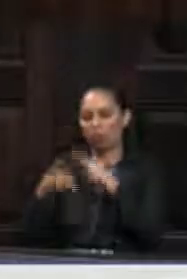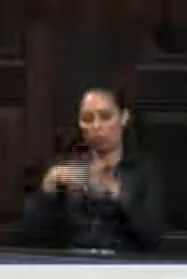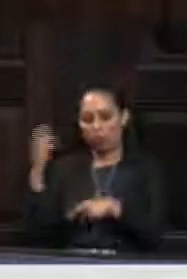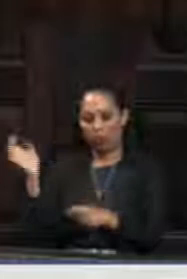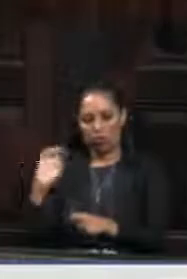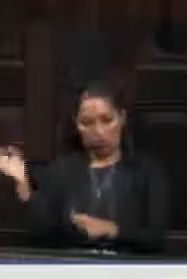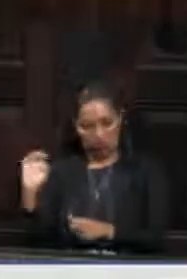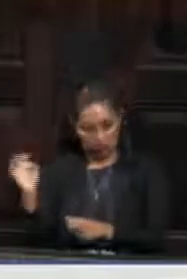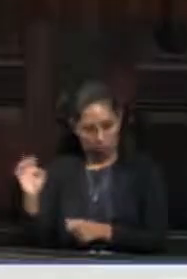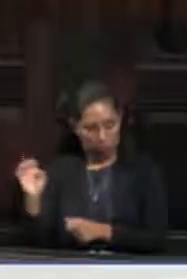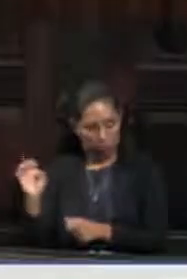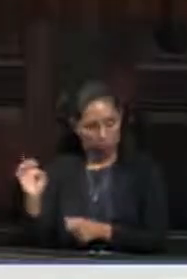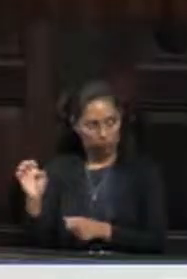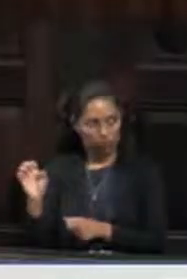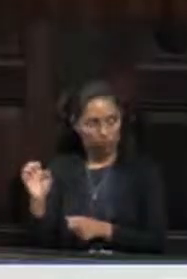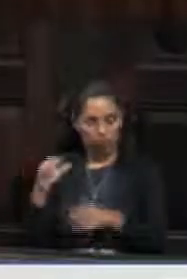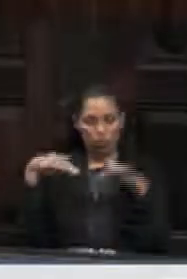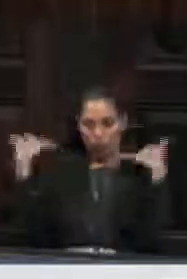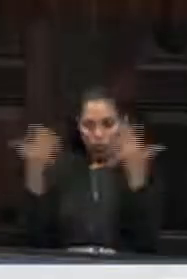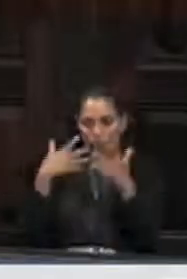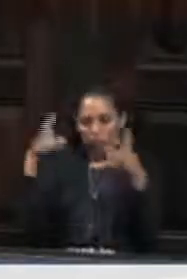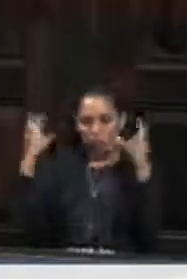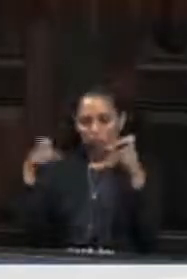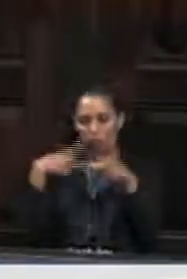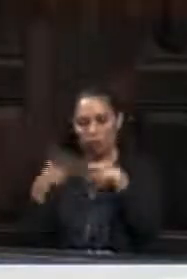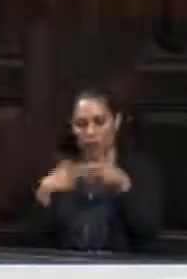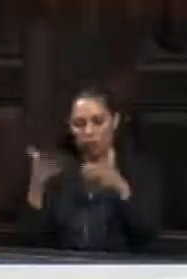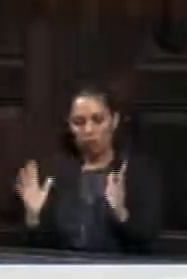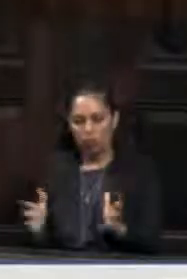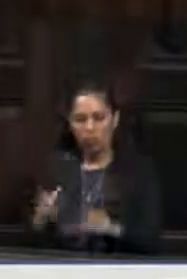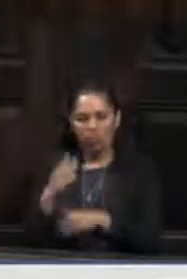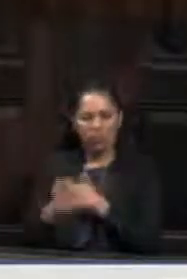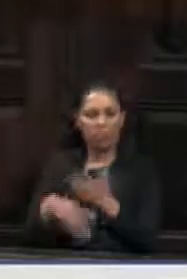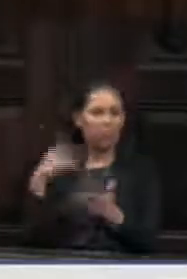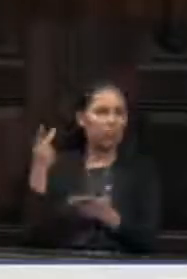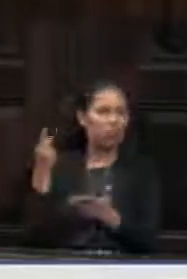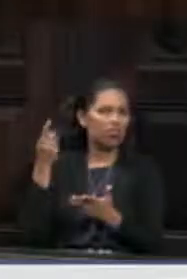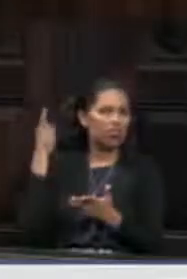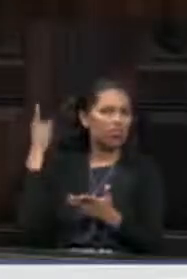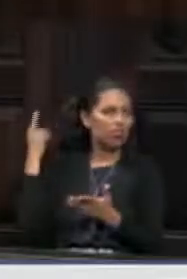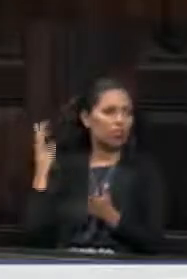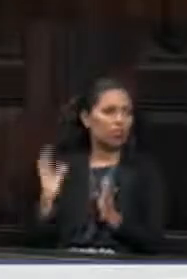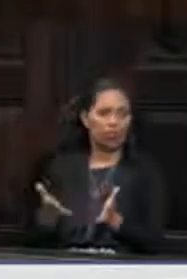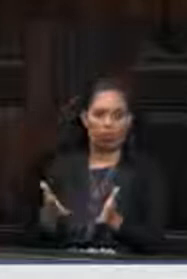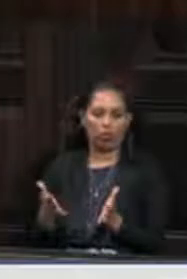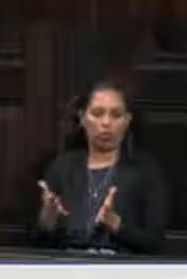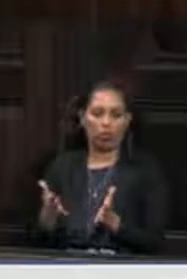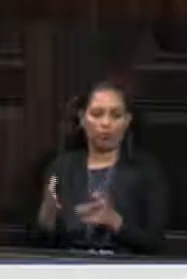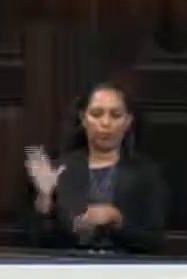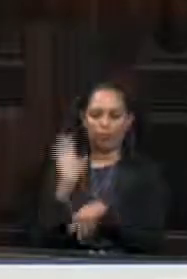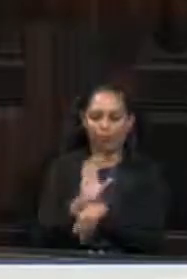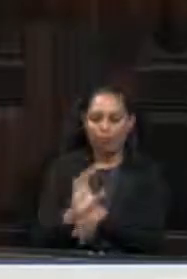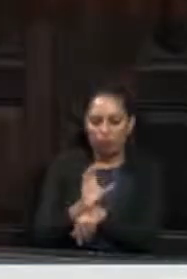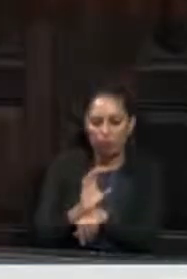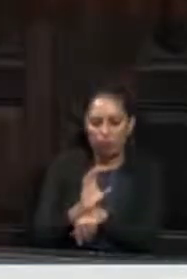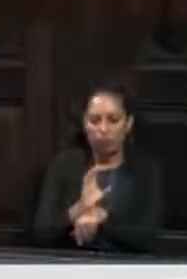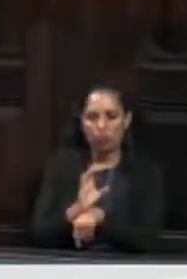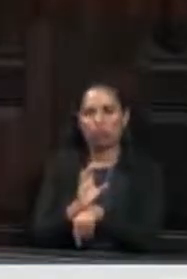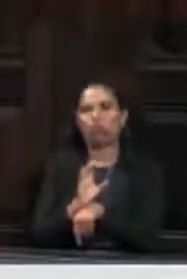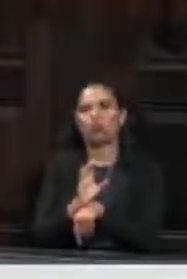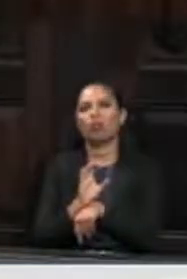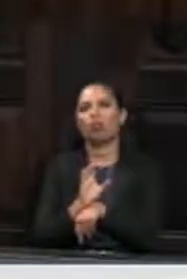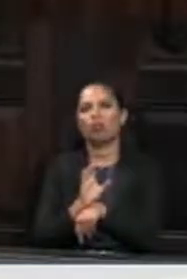O Congresso já está discutindo esse tema já há algum tempo. Para que uma ação direta de inconstitucionalidade por omissão tenha